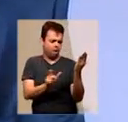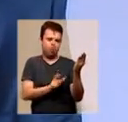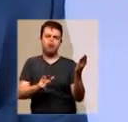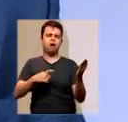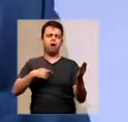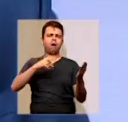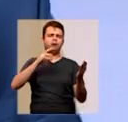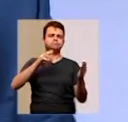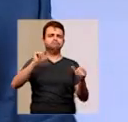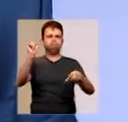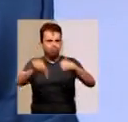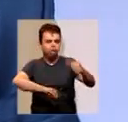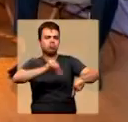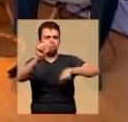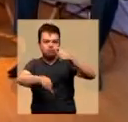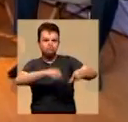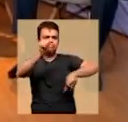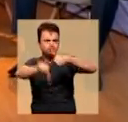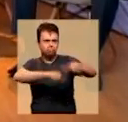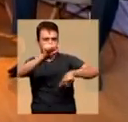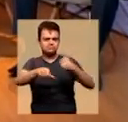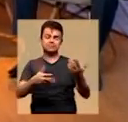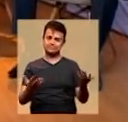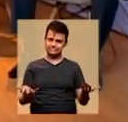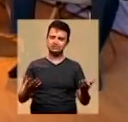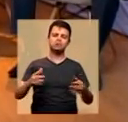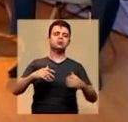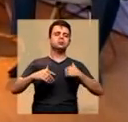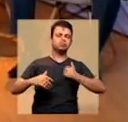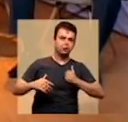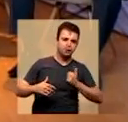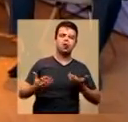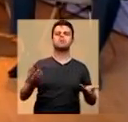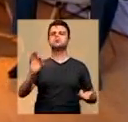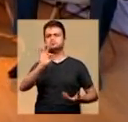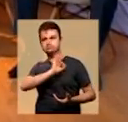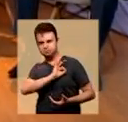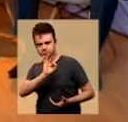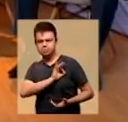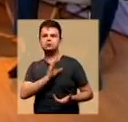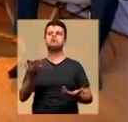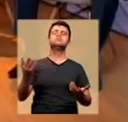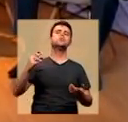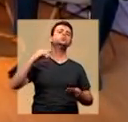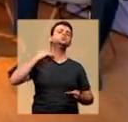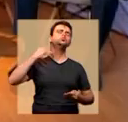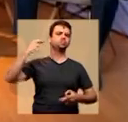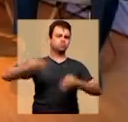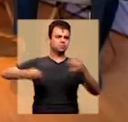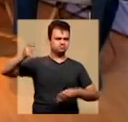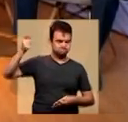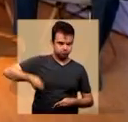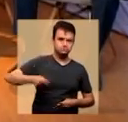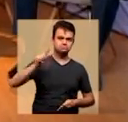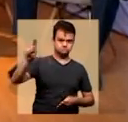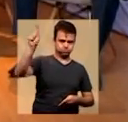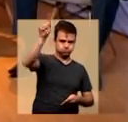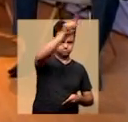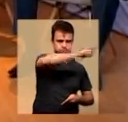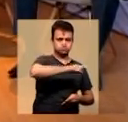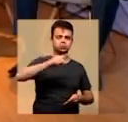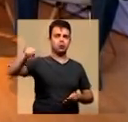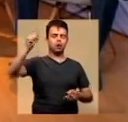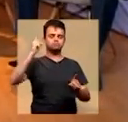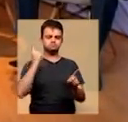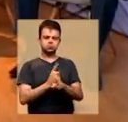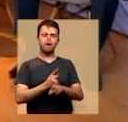mexe, estão alterando Cheio a de legislação. brechas, né? E a justiça, promotores, delegados, a polícia militar, nós, juízes, nós temos entendido e